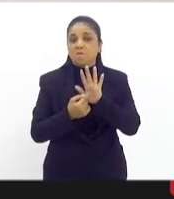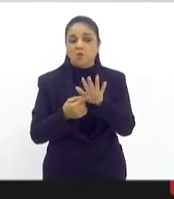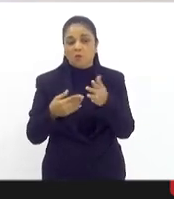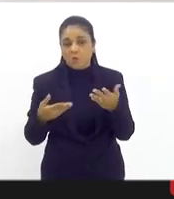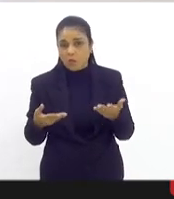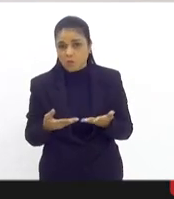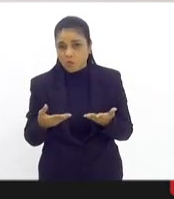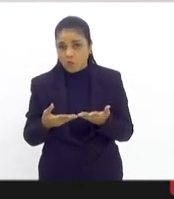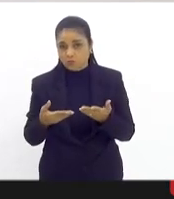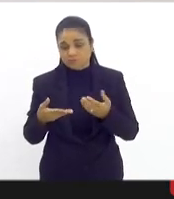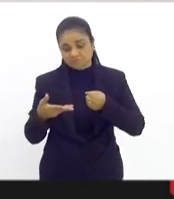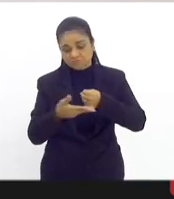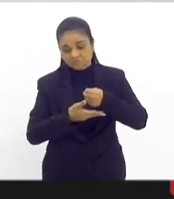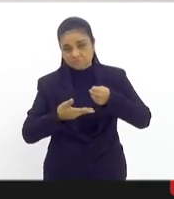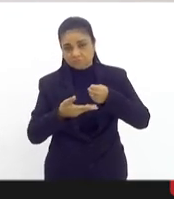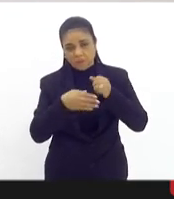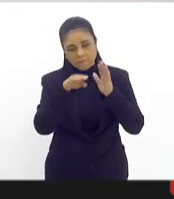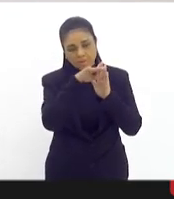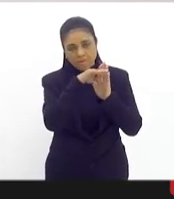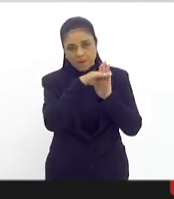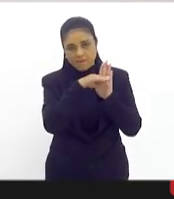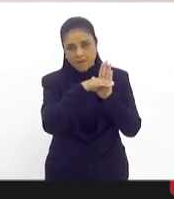alguns fundamentos que a gente acha